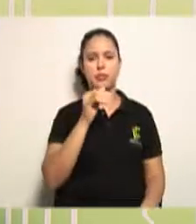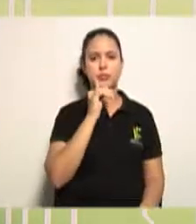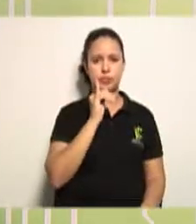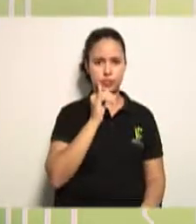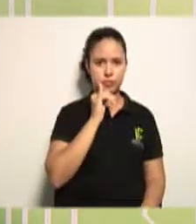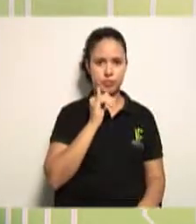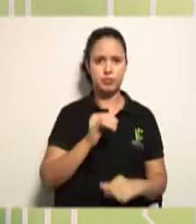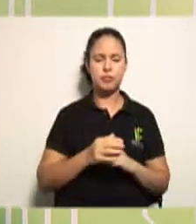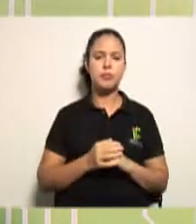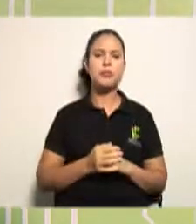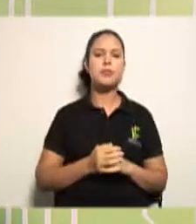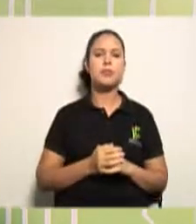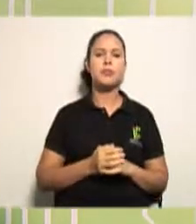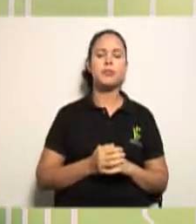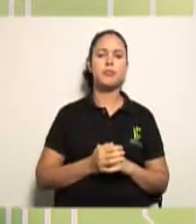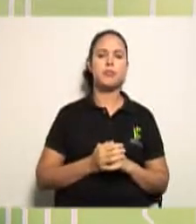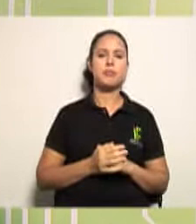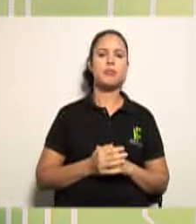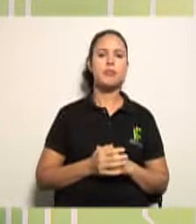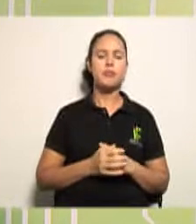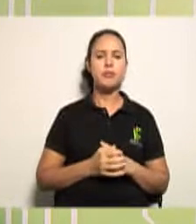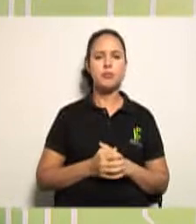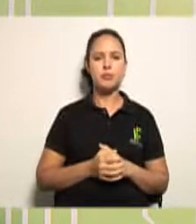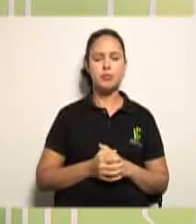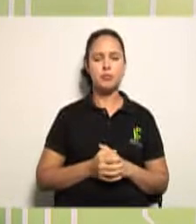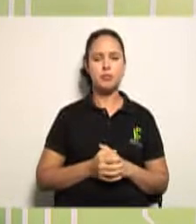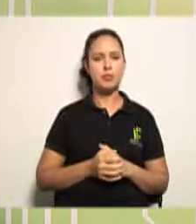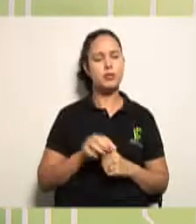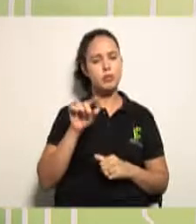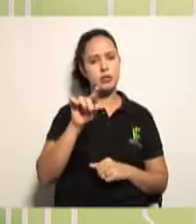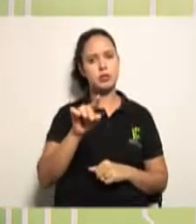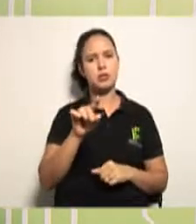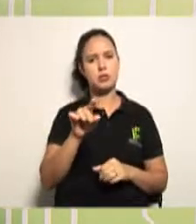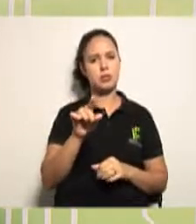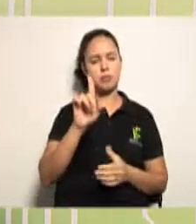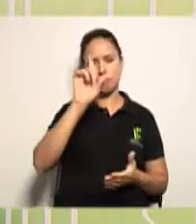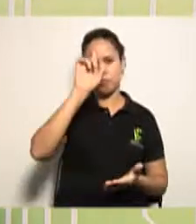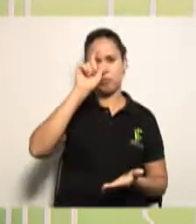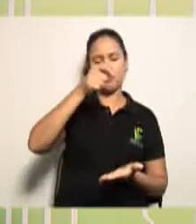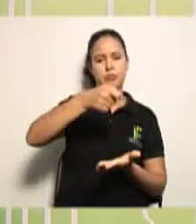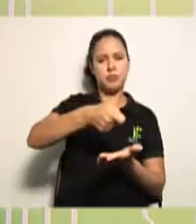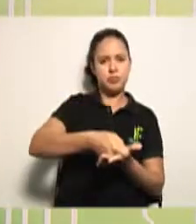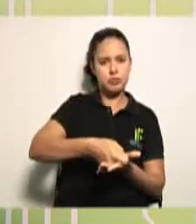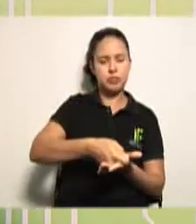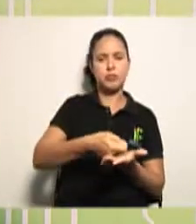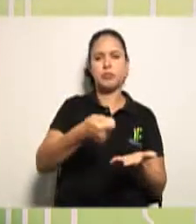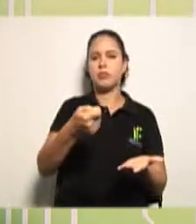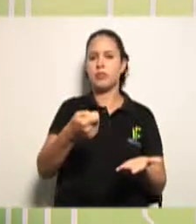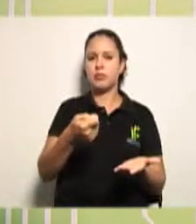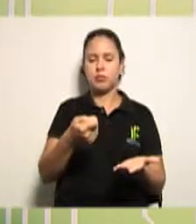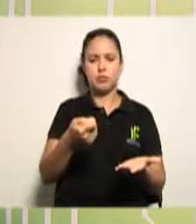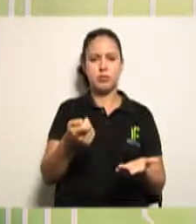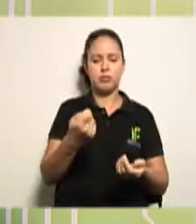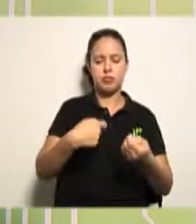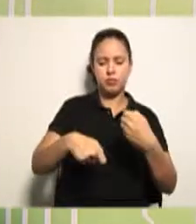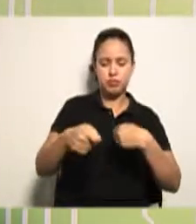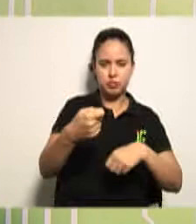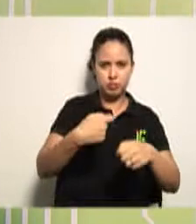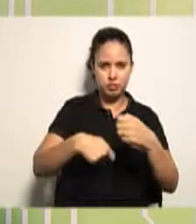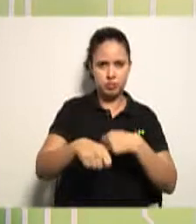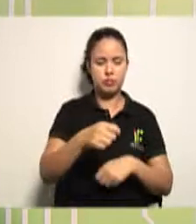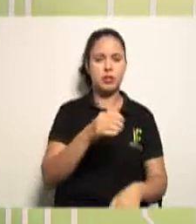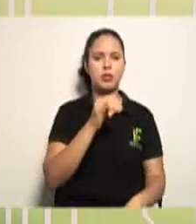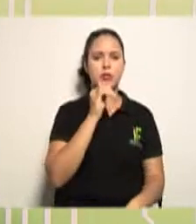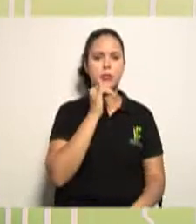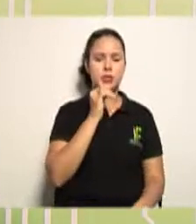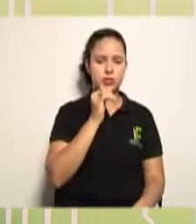à questão de você gerir, tomar decisões e gerir recursos, como nós já falamos. Vamos supor,